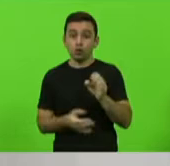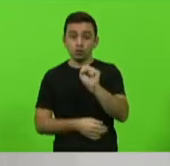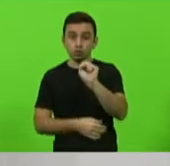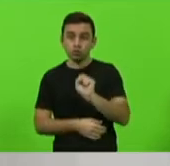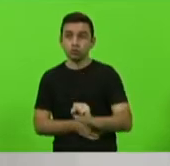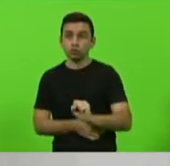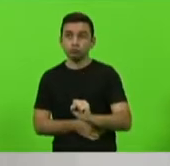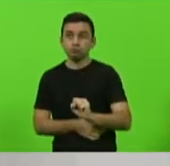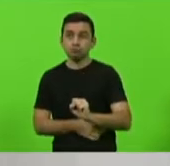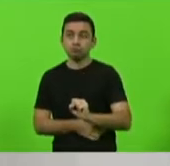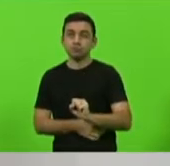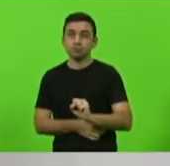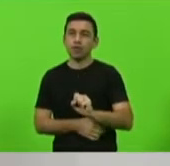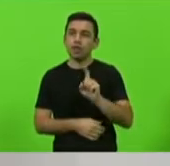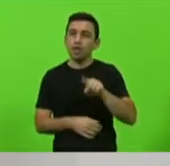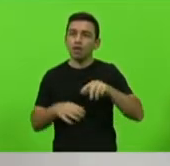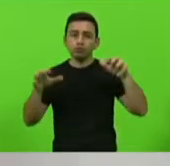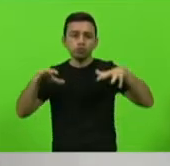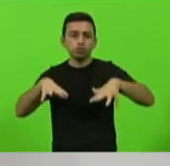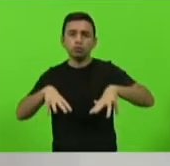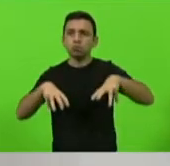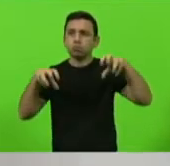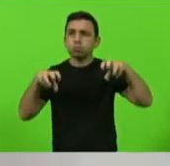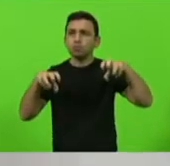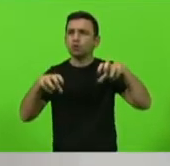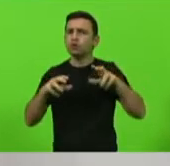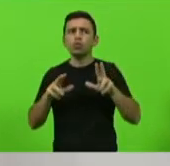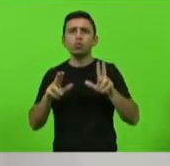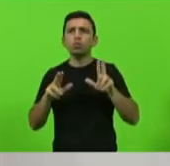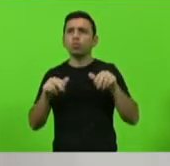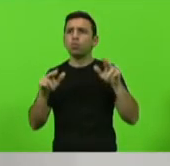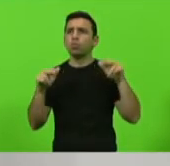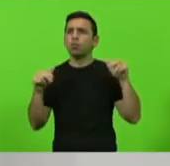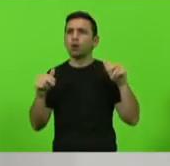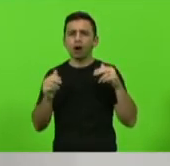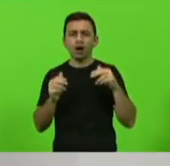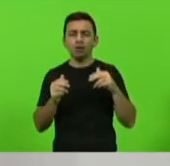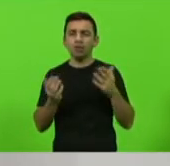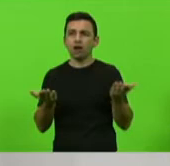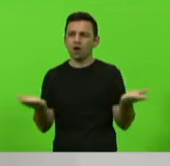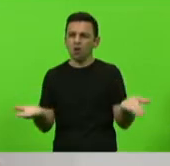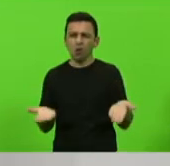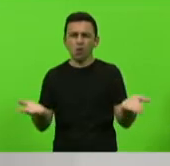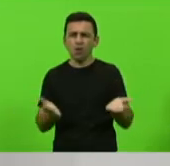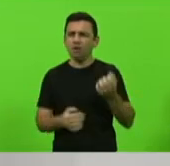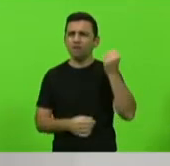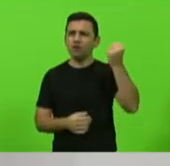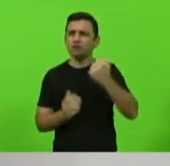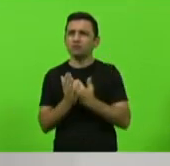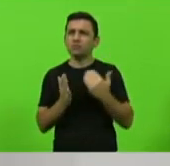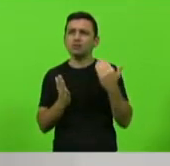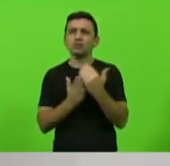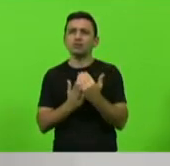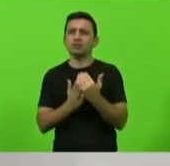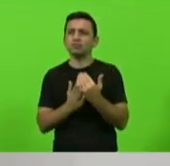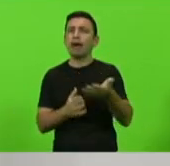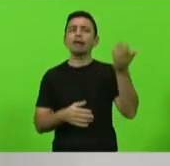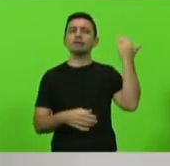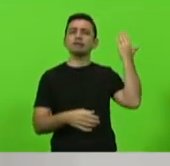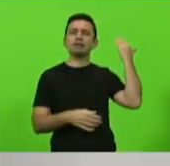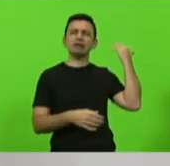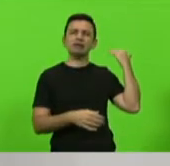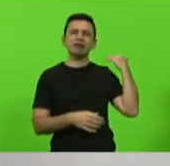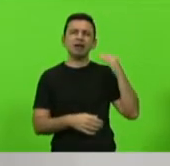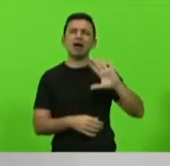país da estiagem, que nunca foi tão acentuada, e quando acontecia,